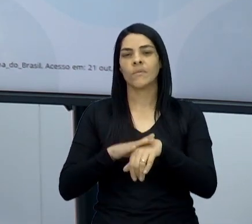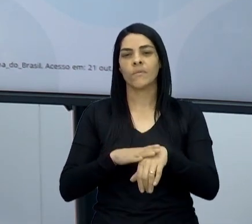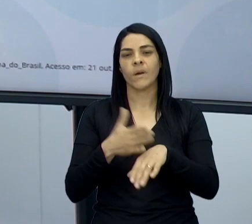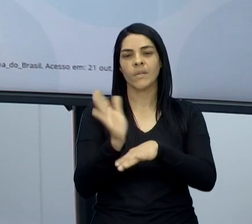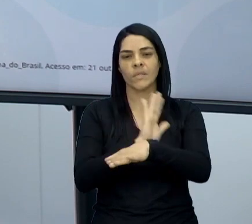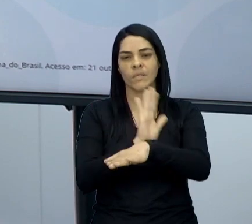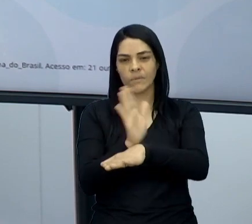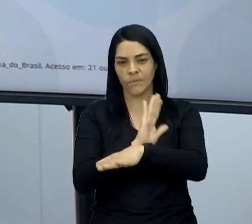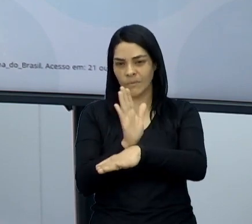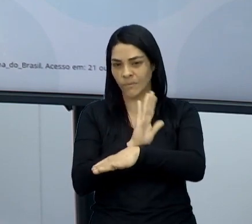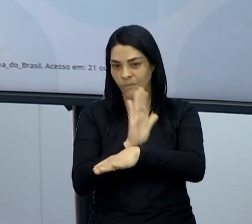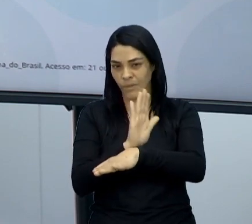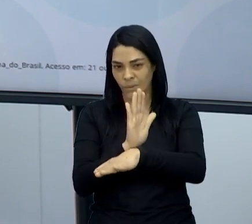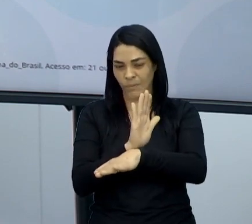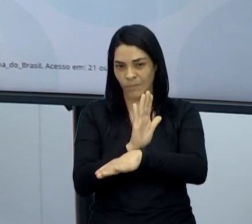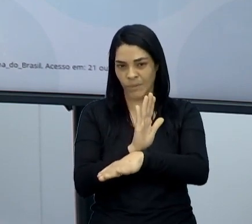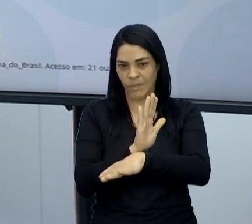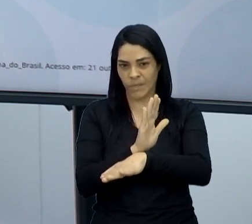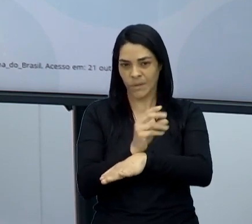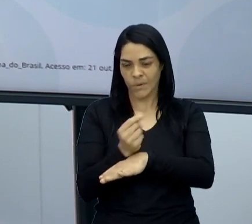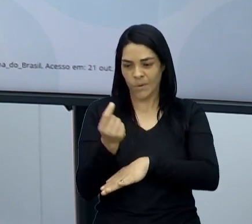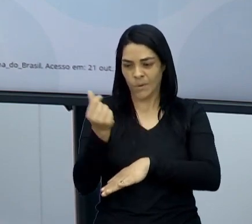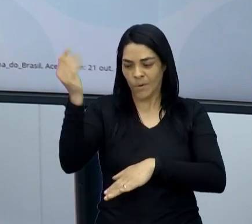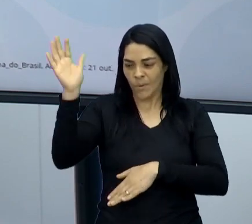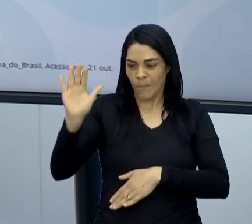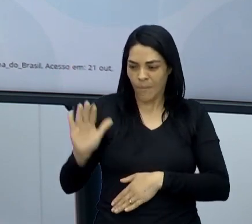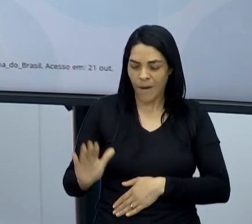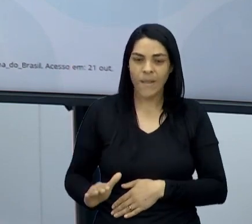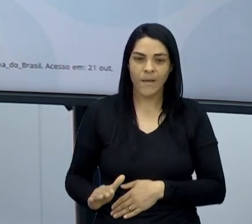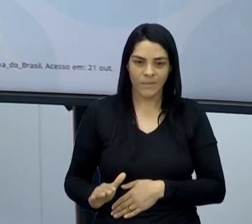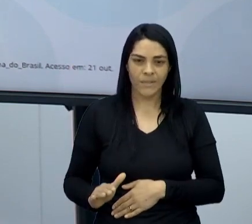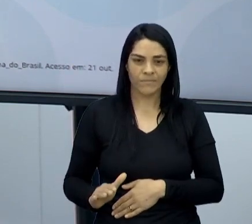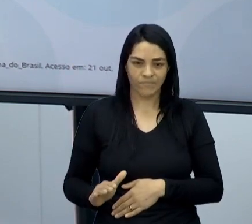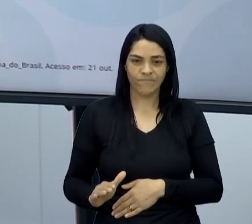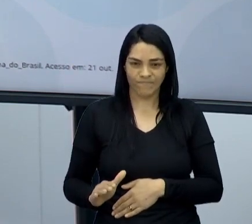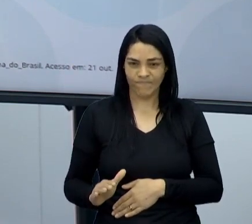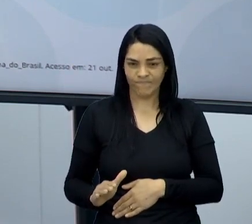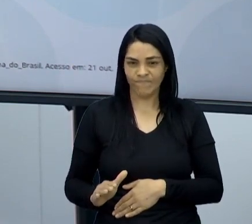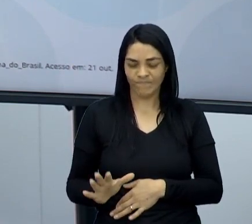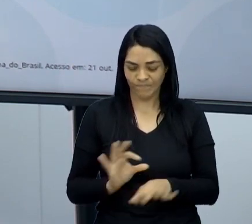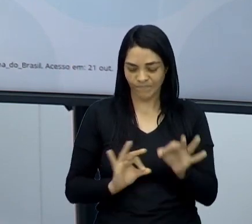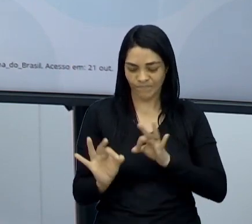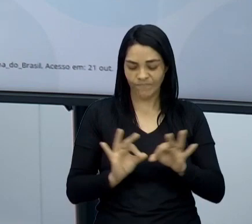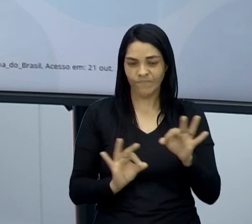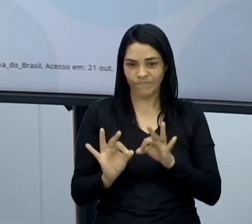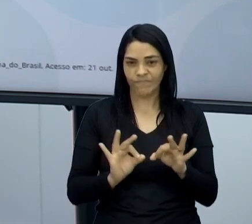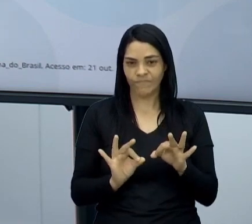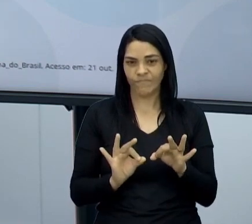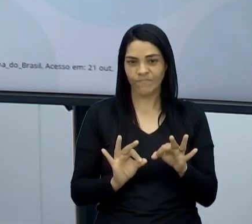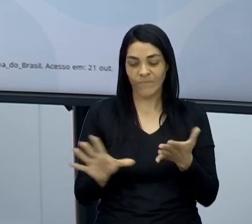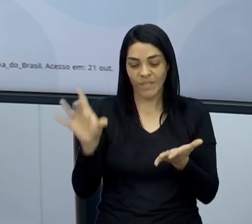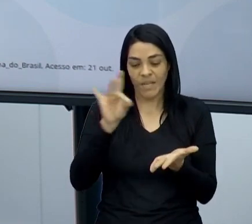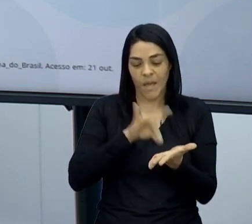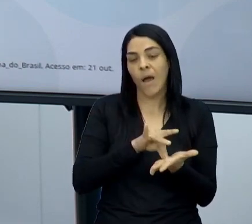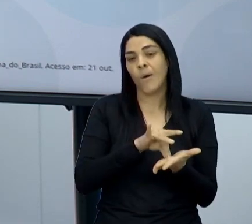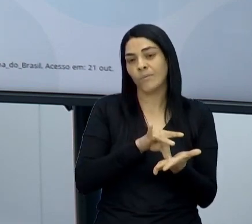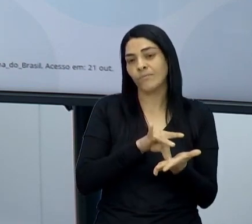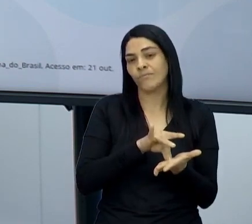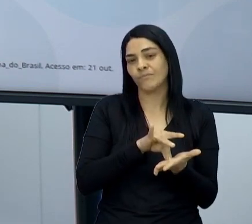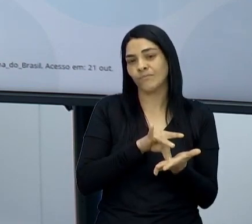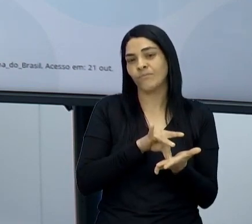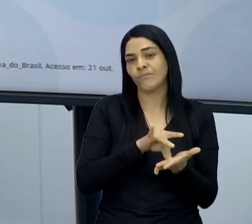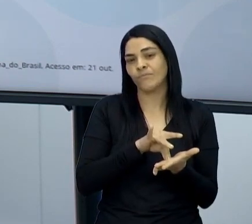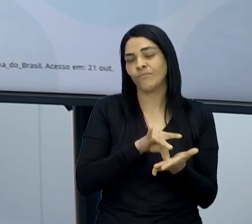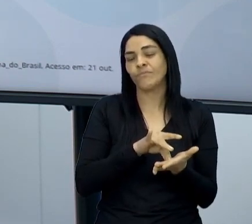maneira mais barata possível. E mais real, aproximando do real. Por